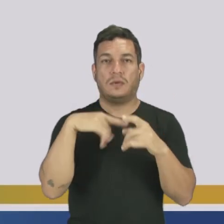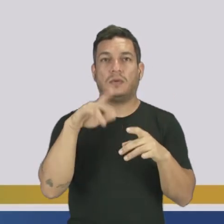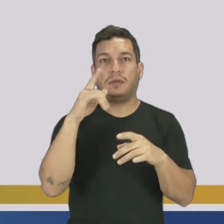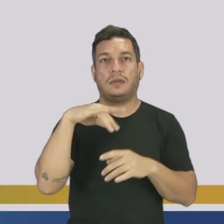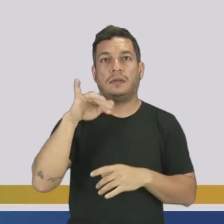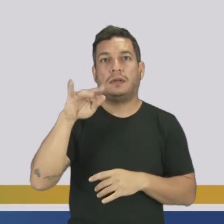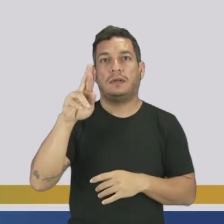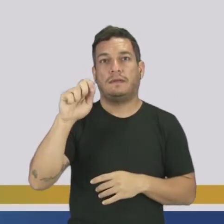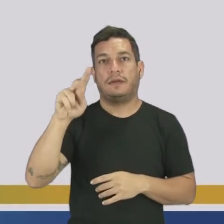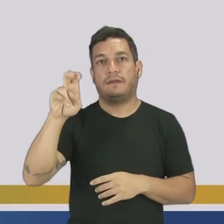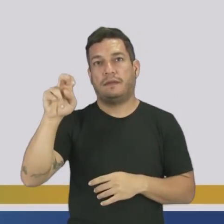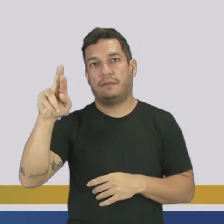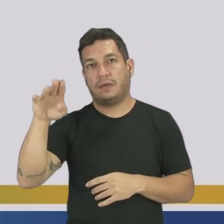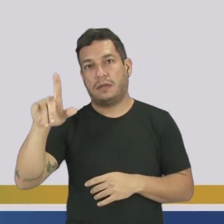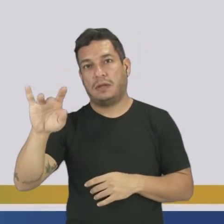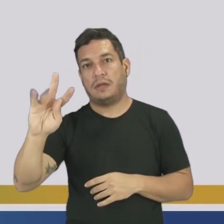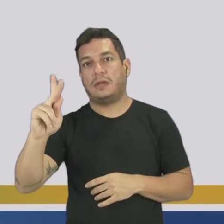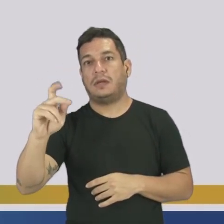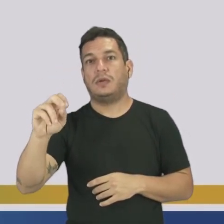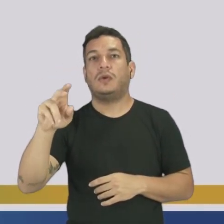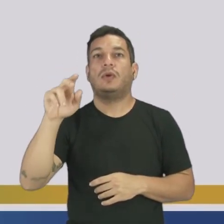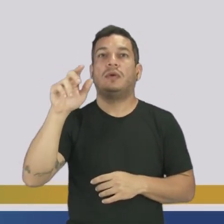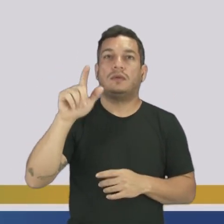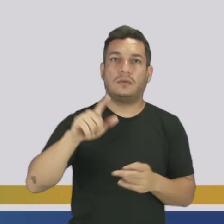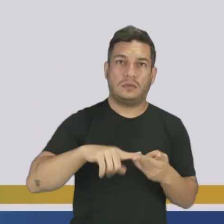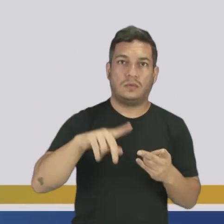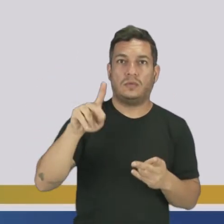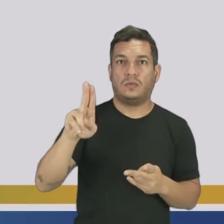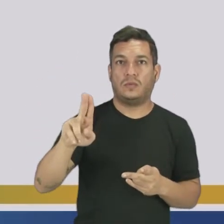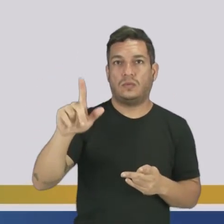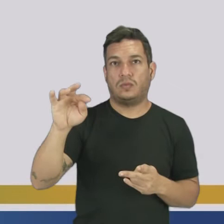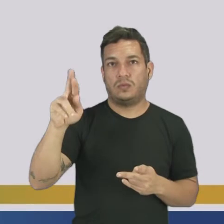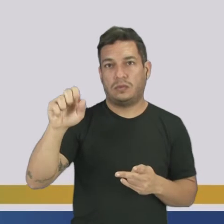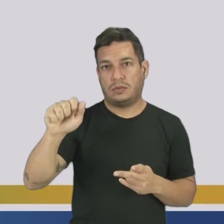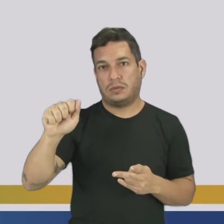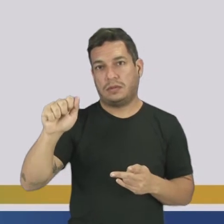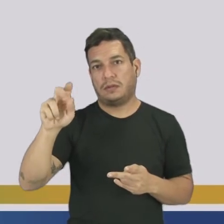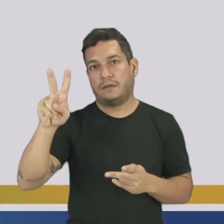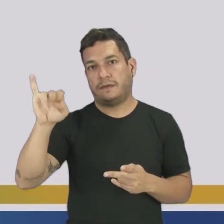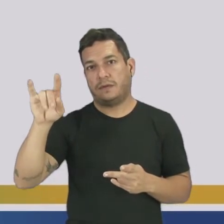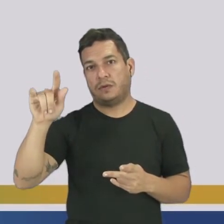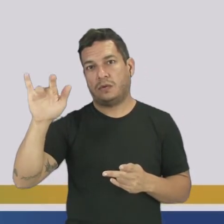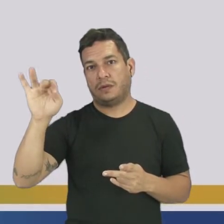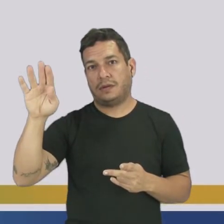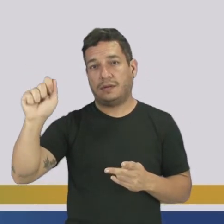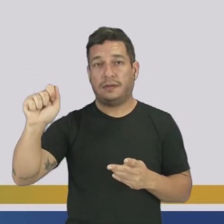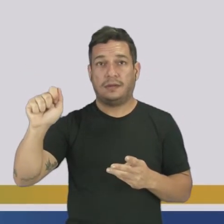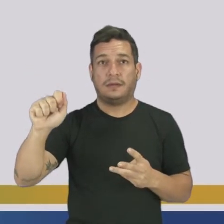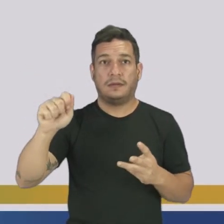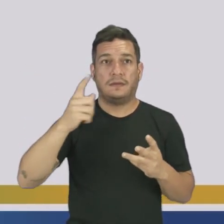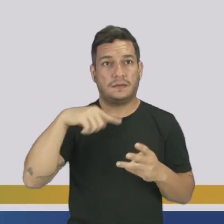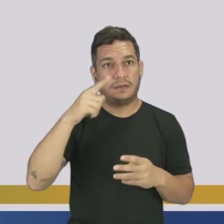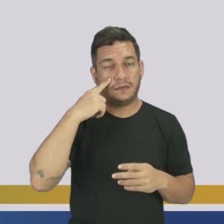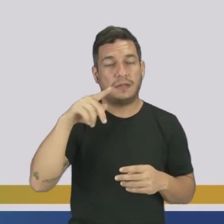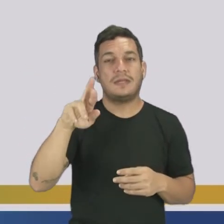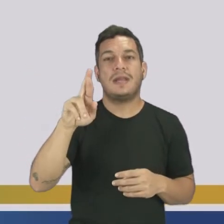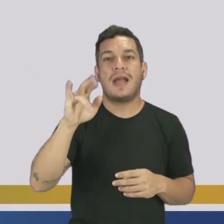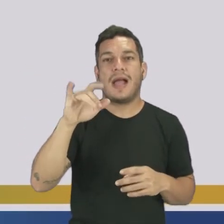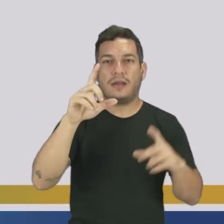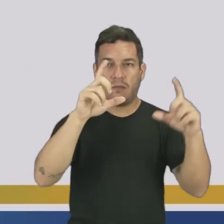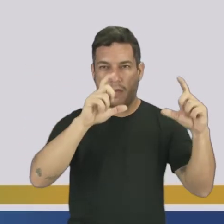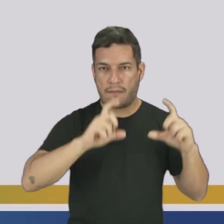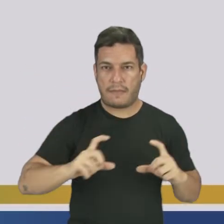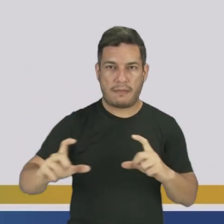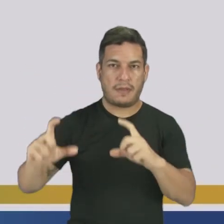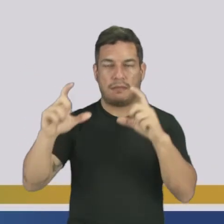infravermelho, ultravioleta e raio-x. Então, se ele pega do infravermelho até ultravioleta, você observa que vai dos dois extremos